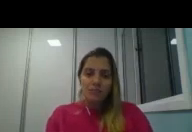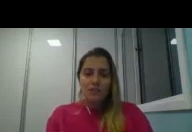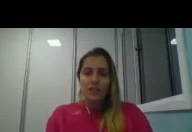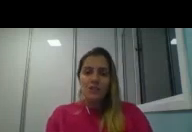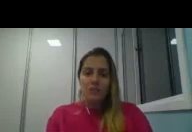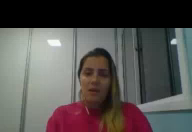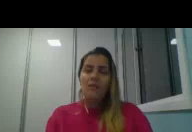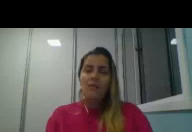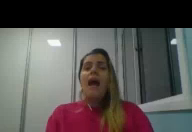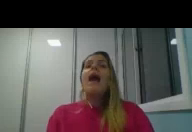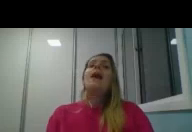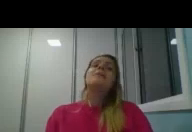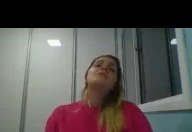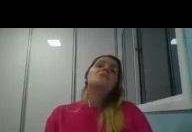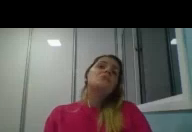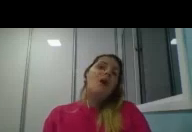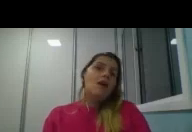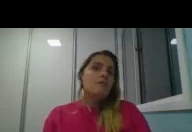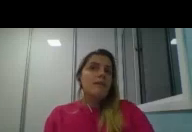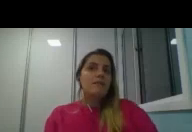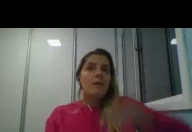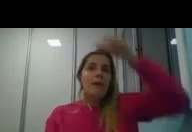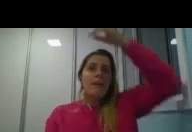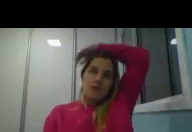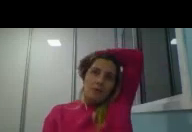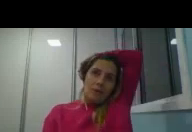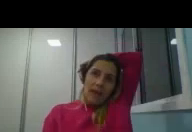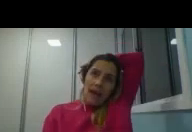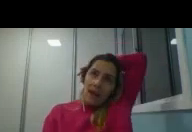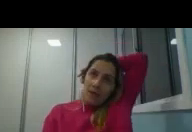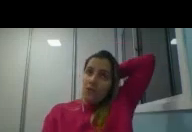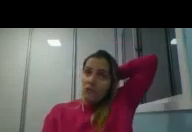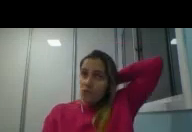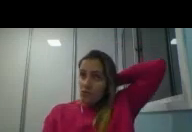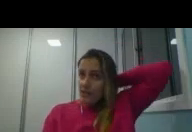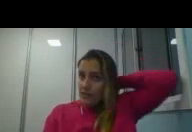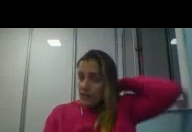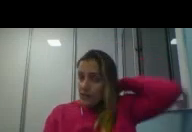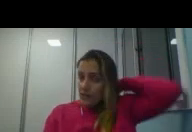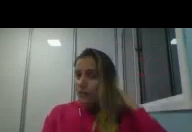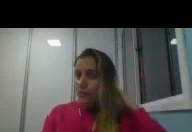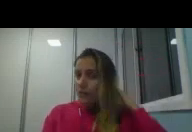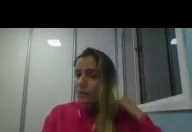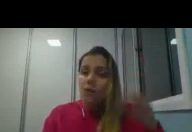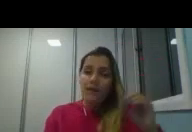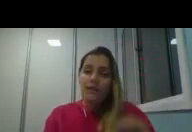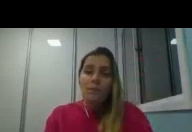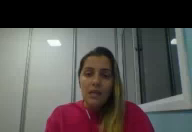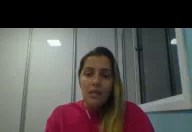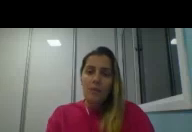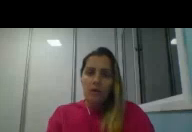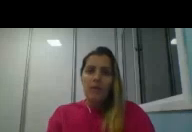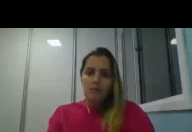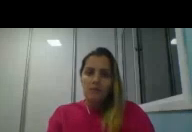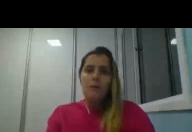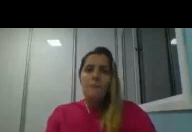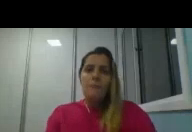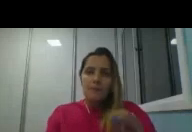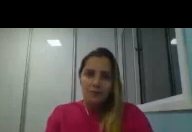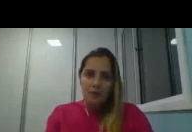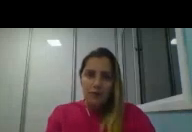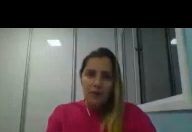desse tipo de entendimento. Ah, mas eu não gosto, mas não é bem isso que eu quero. Sugestão: conheça o mínimo,